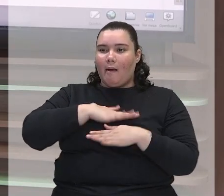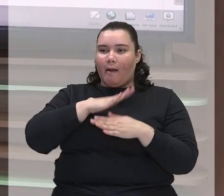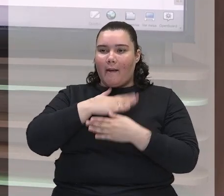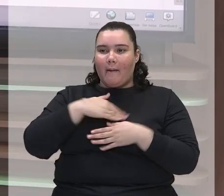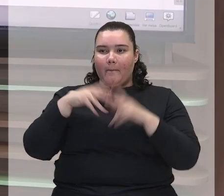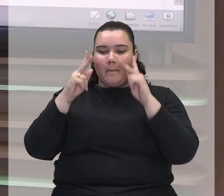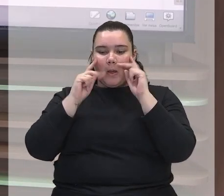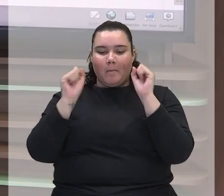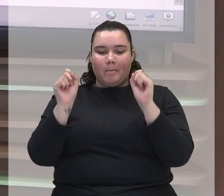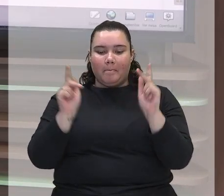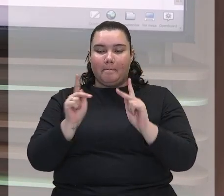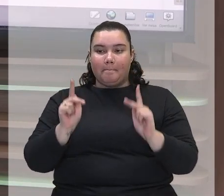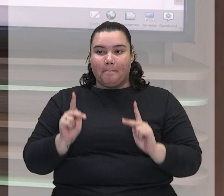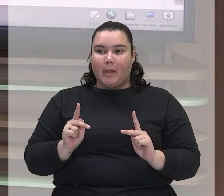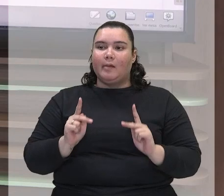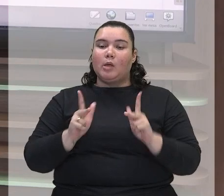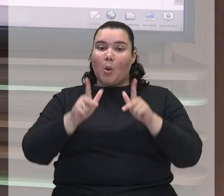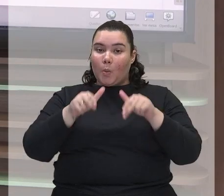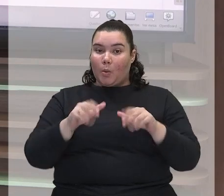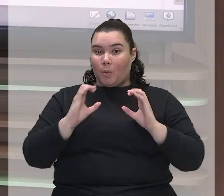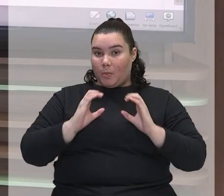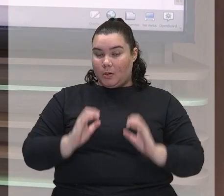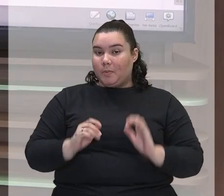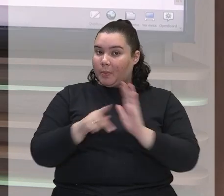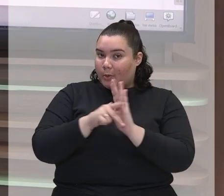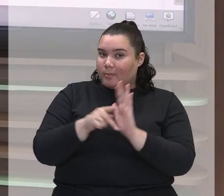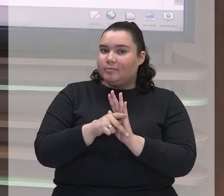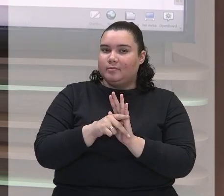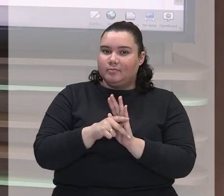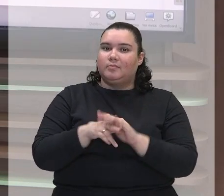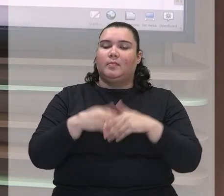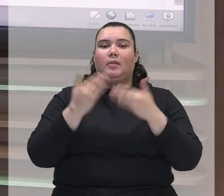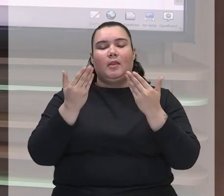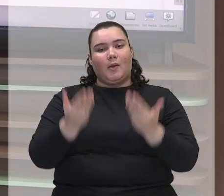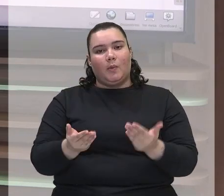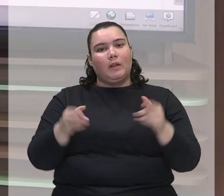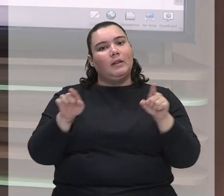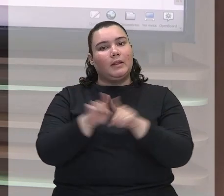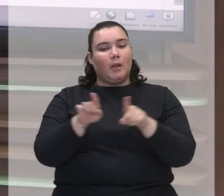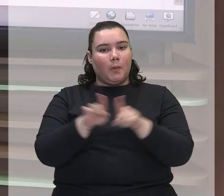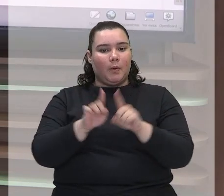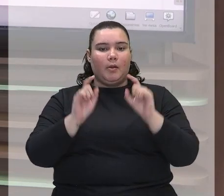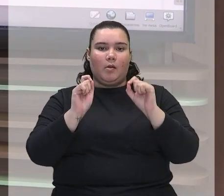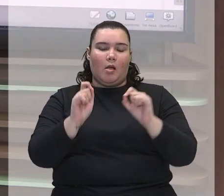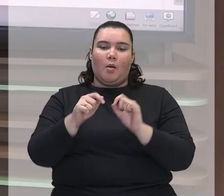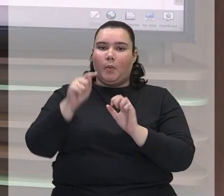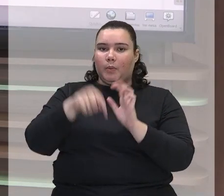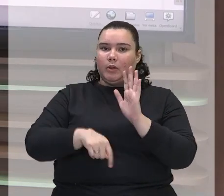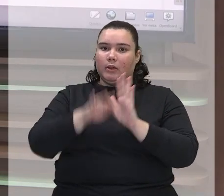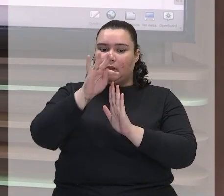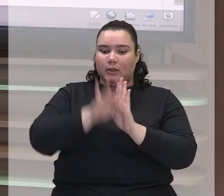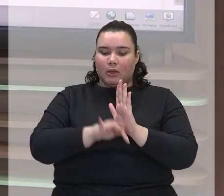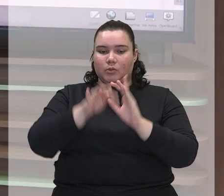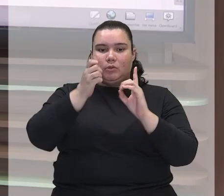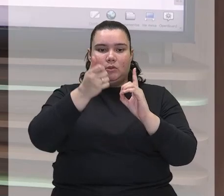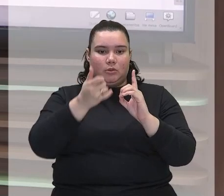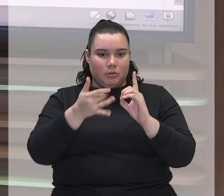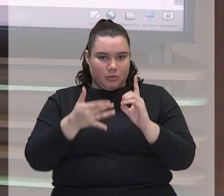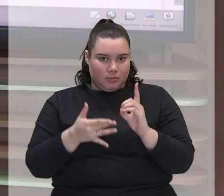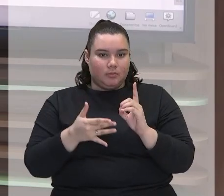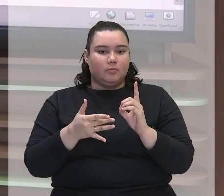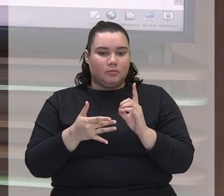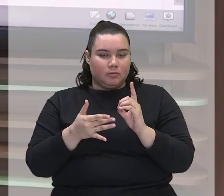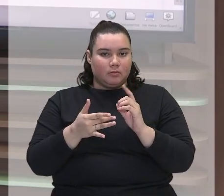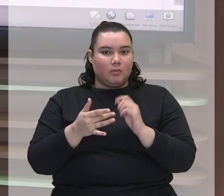mesma forma que seu estado de espírito. Então, aqui você tem literalmente um texto descritivo. No primeiro